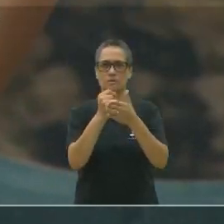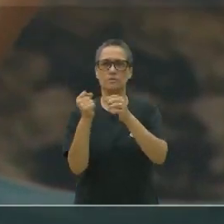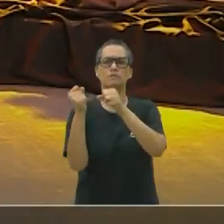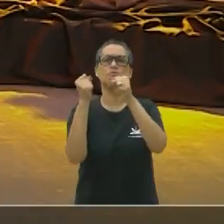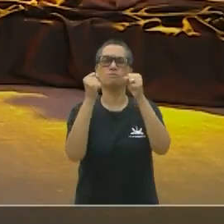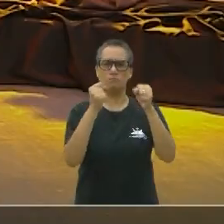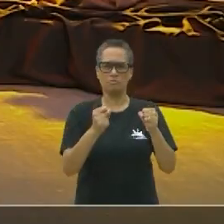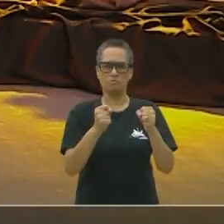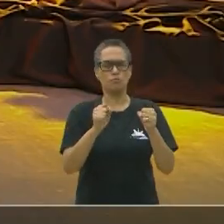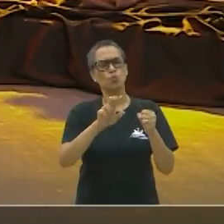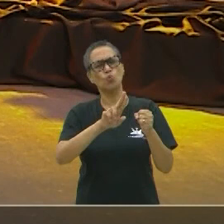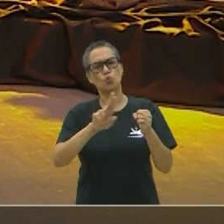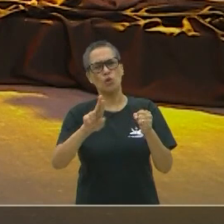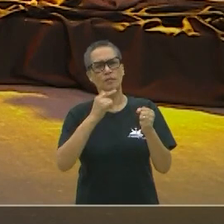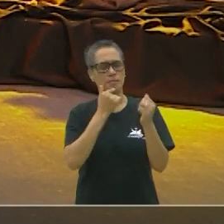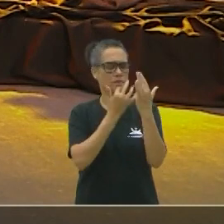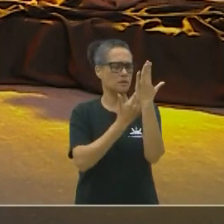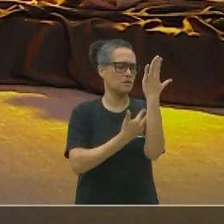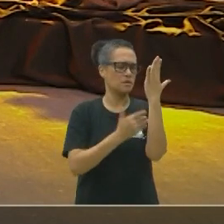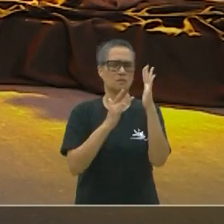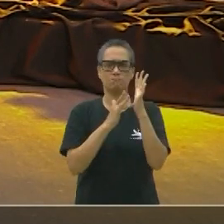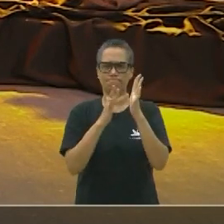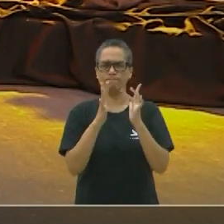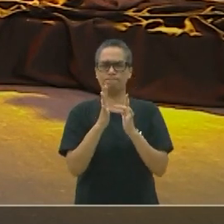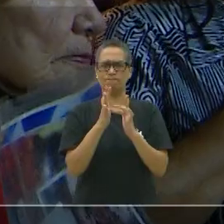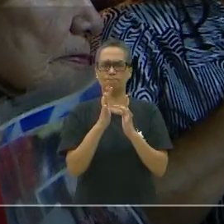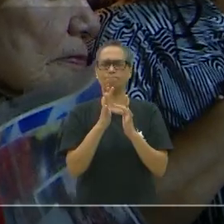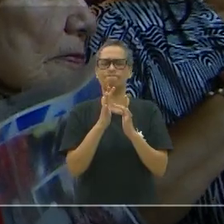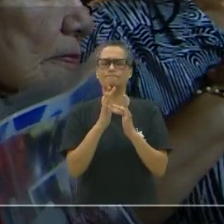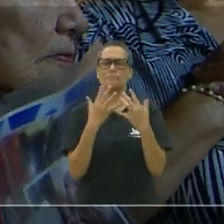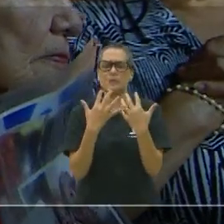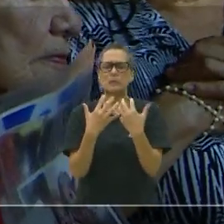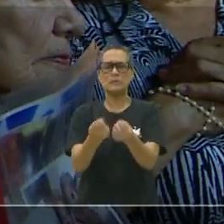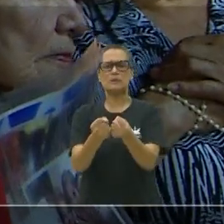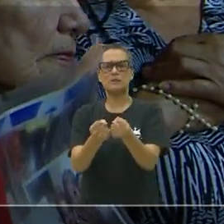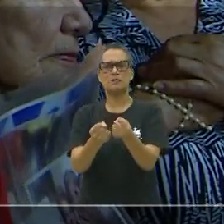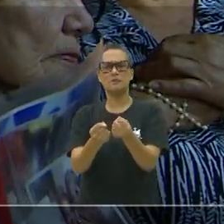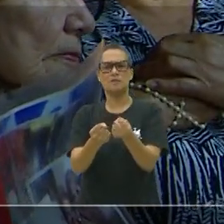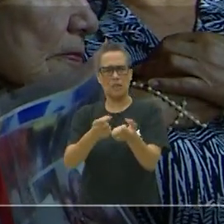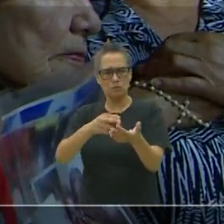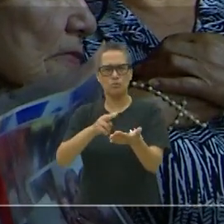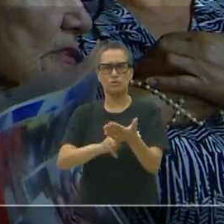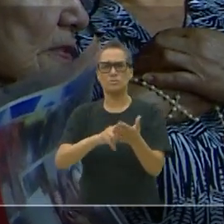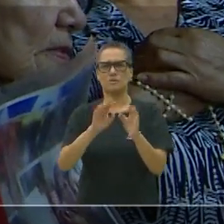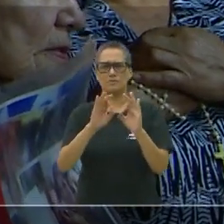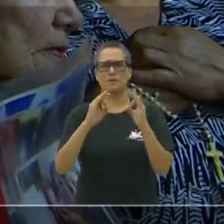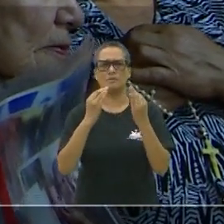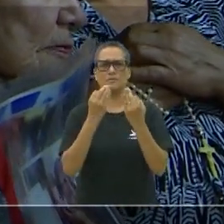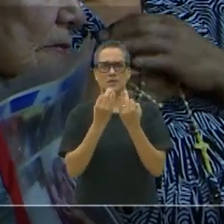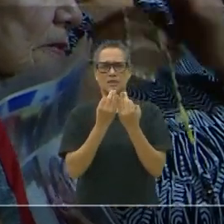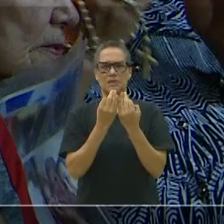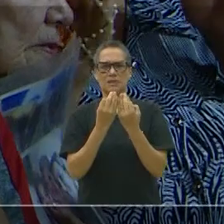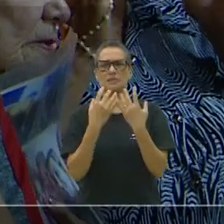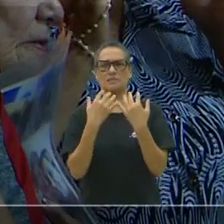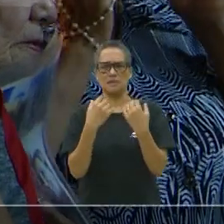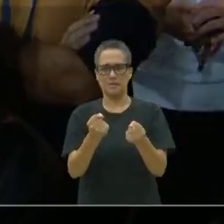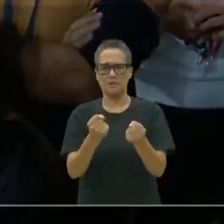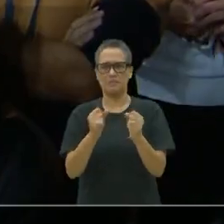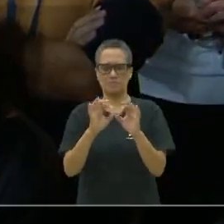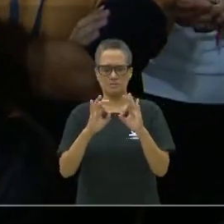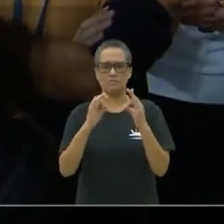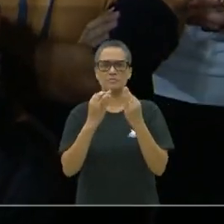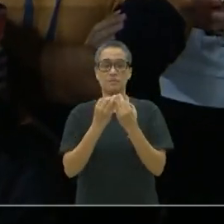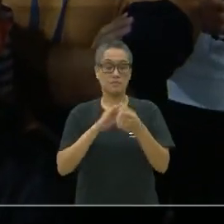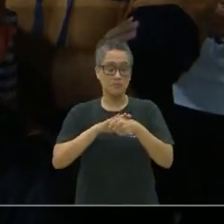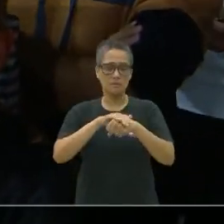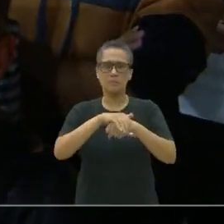nome e sangue de Jesus. Toma posse, família. Toma posse, família. Toma posse. Essa é uma